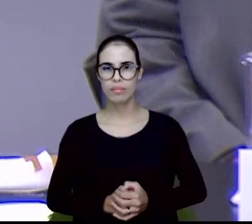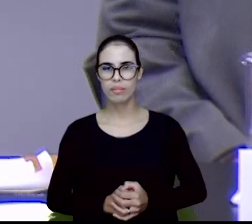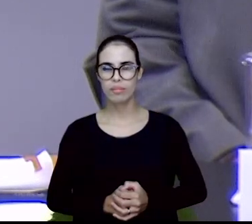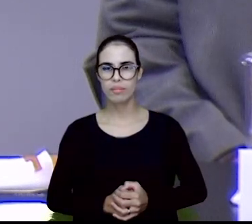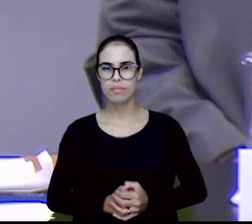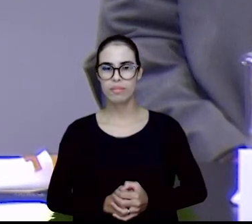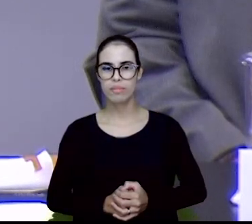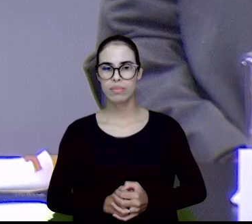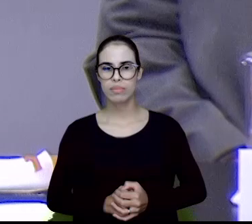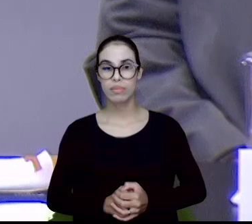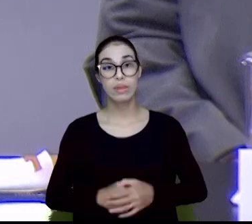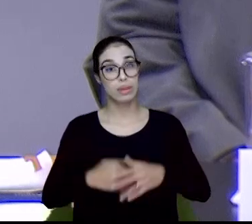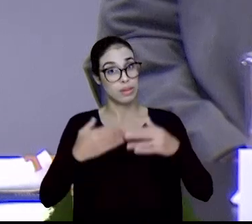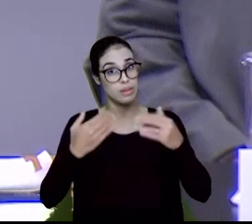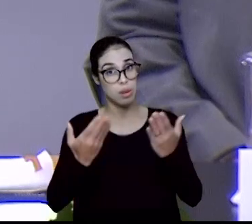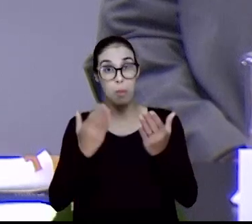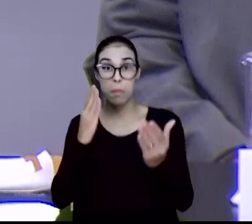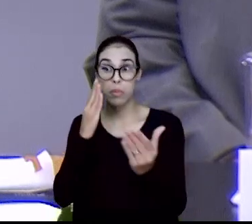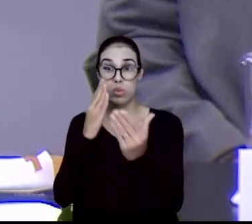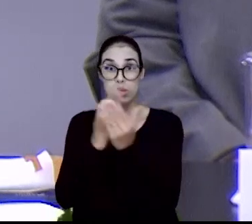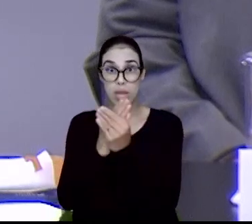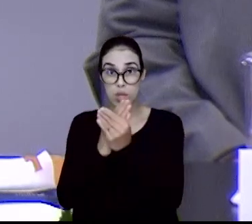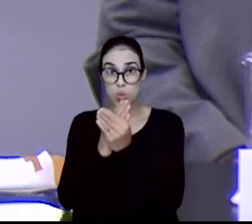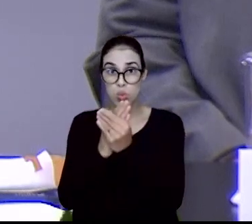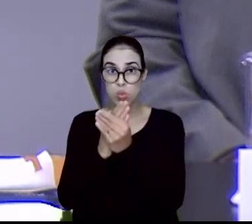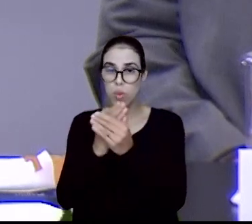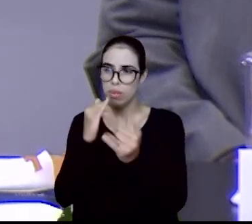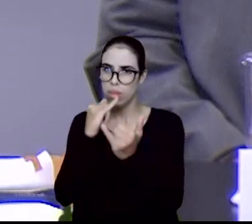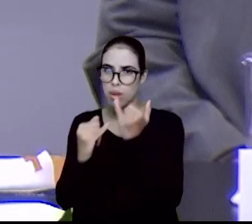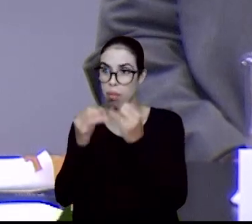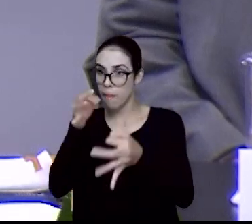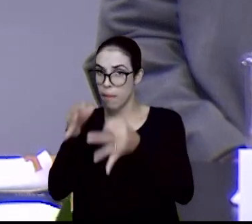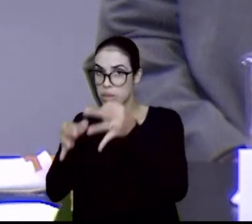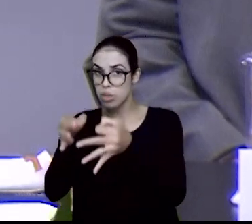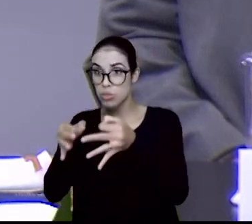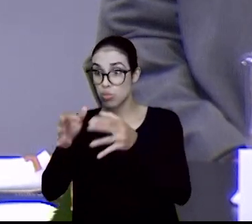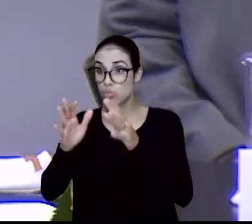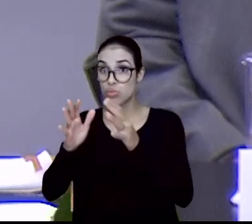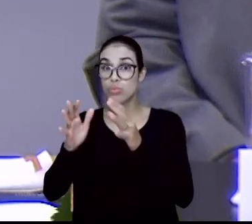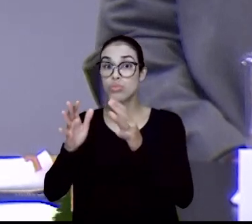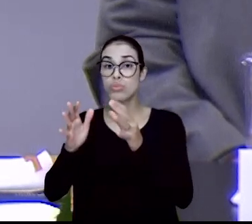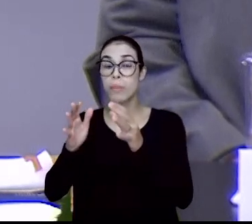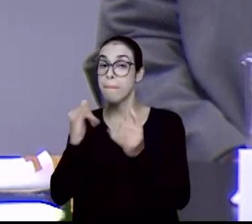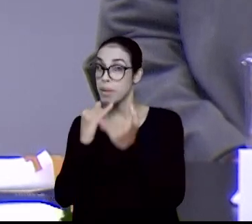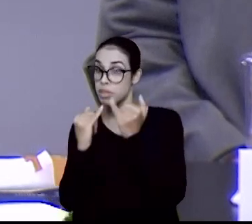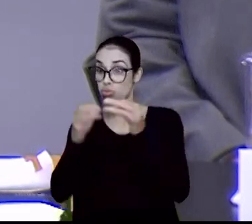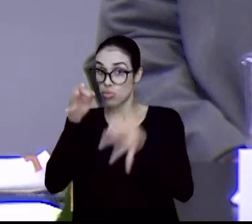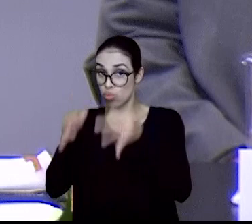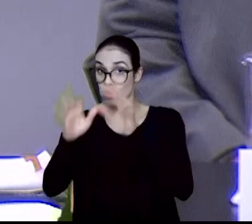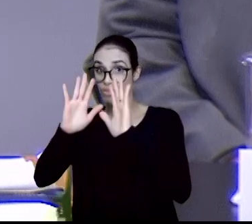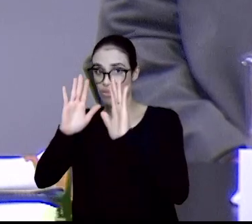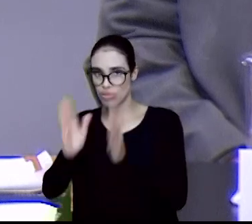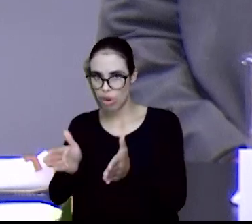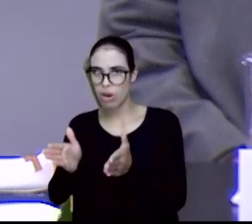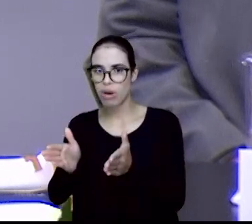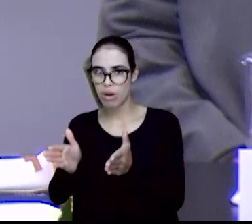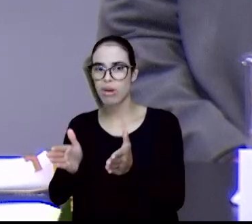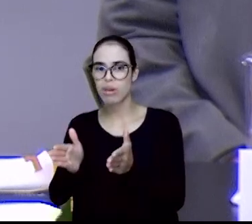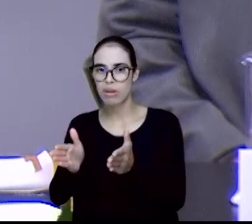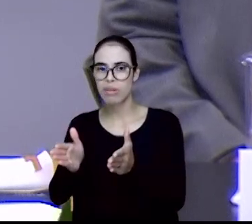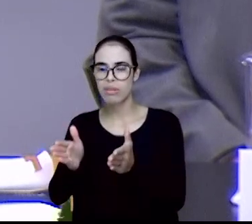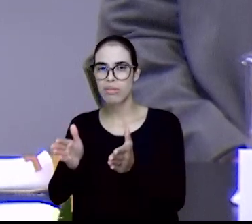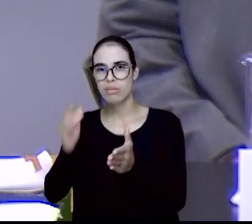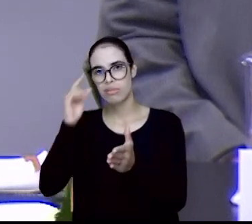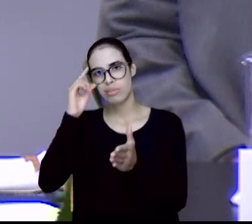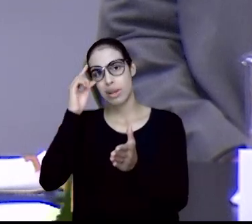dos precedentes exige um pouco uma renúncia das próprias